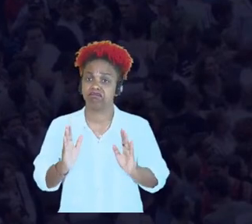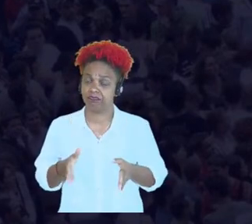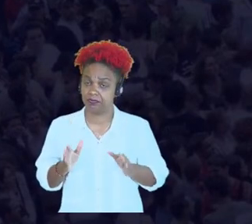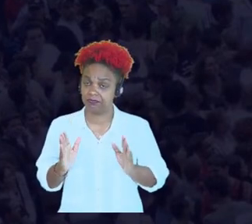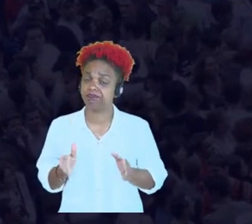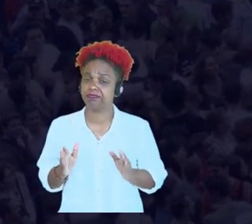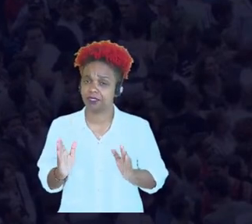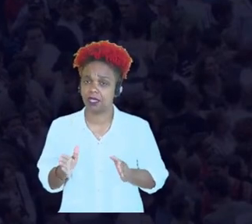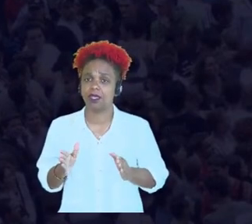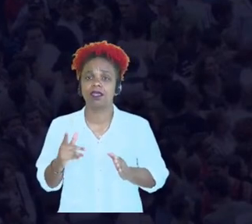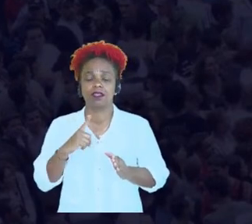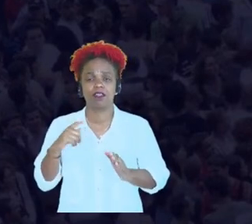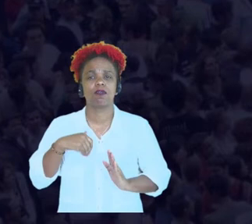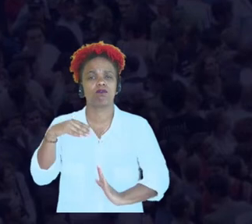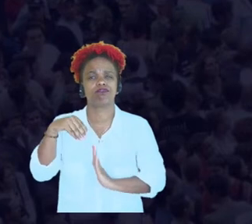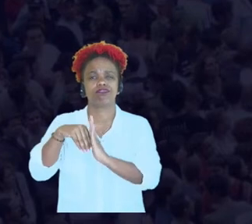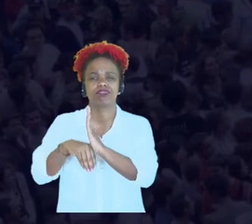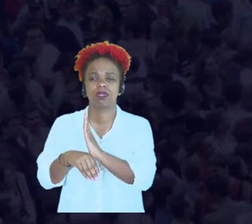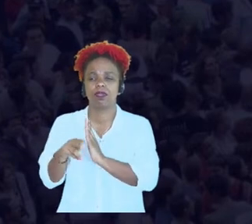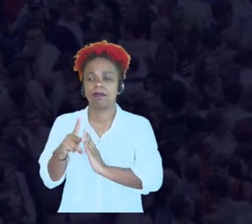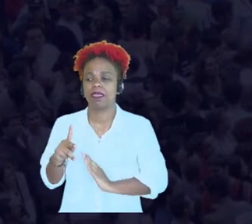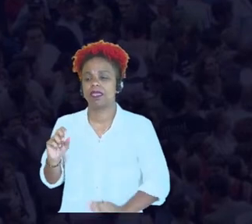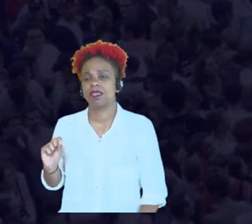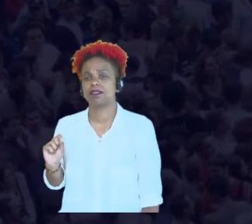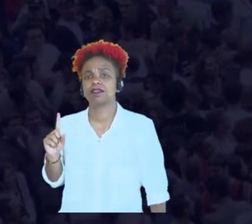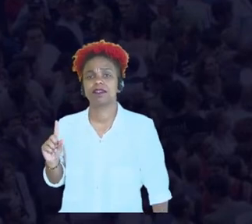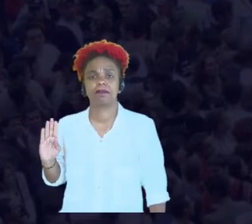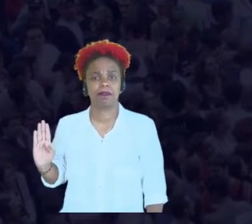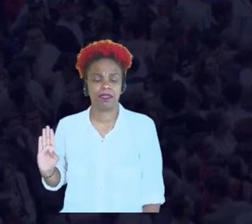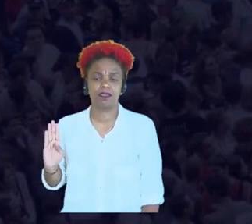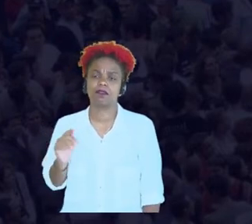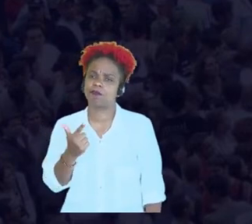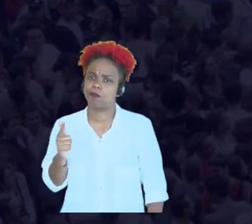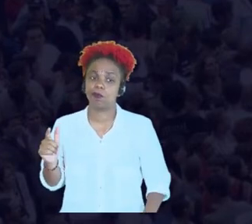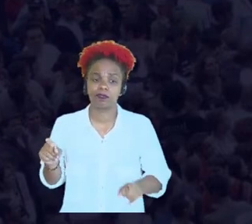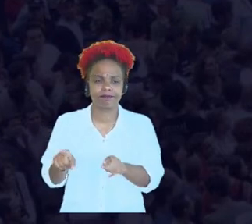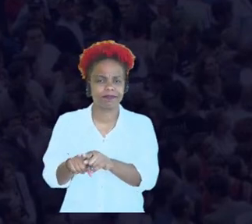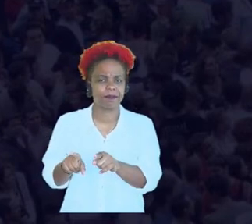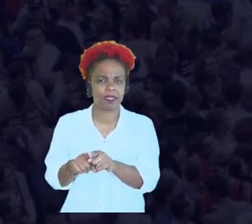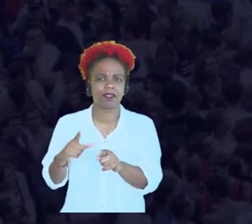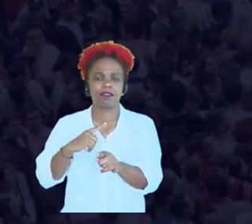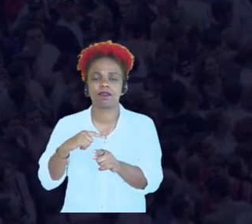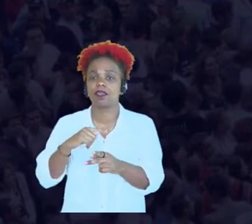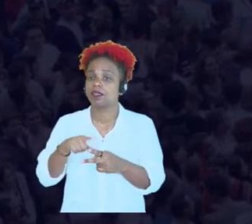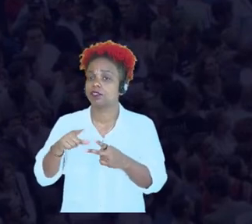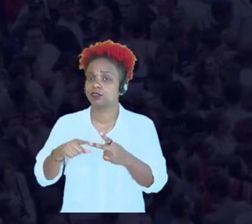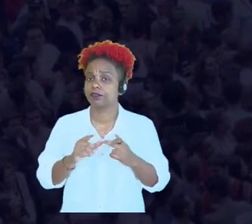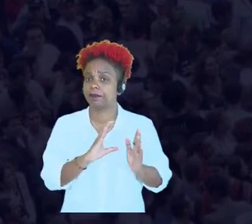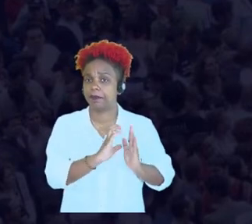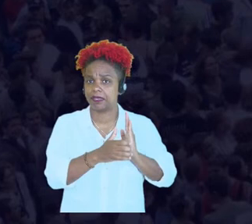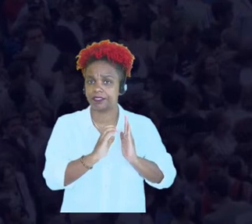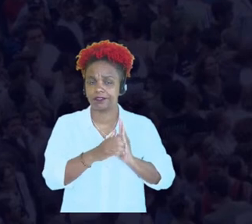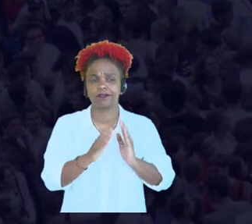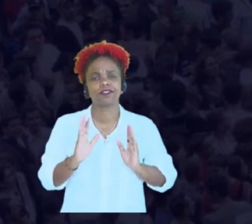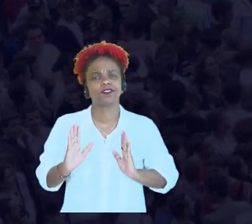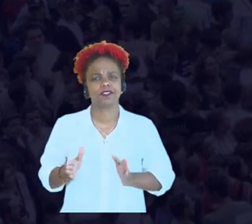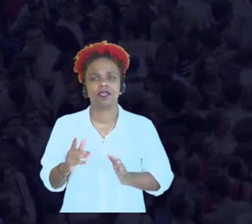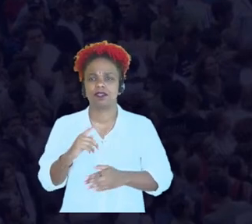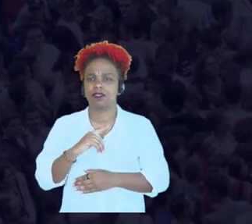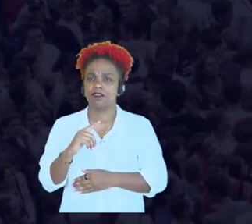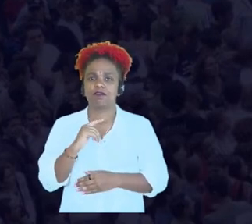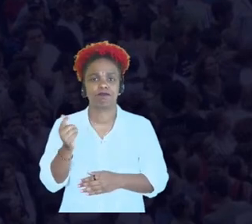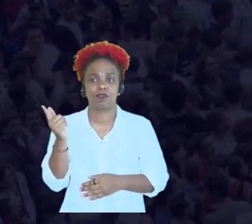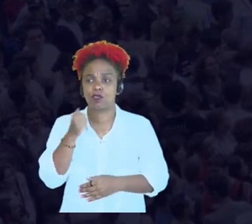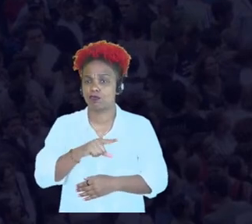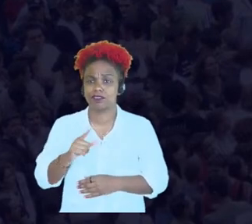queda do PSDB, do PSB, mas, mais uma vez, eu entendo que esses dois partidos fizeram muito mal em não